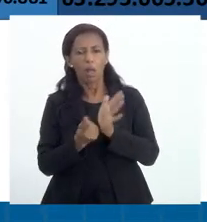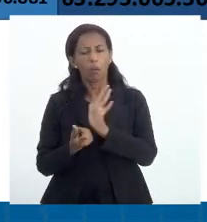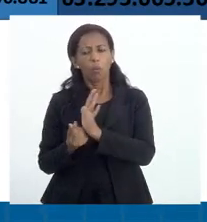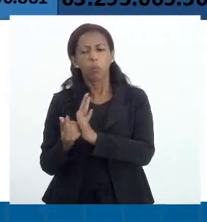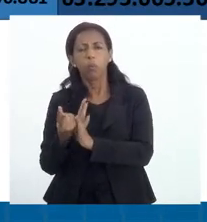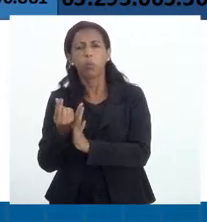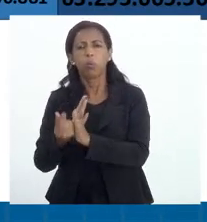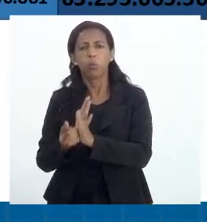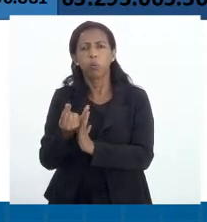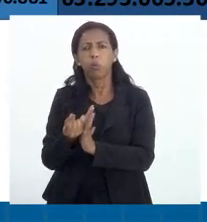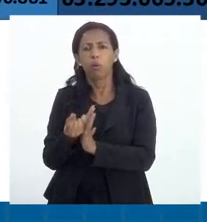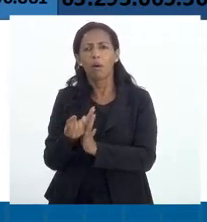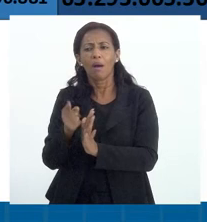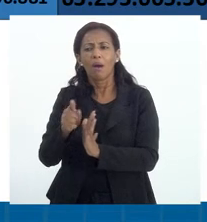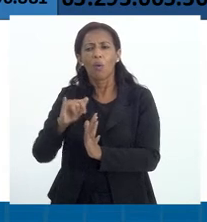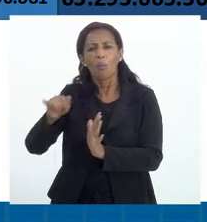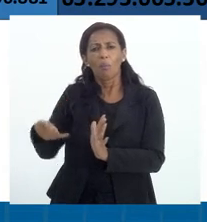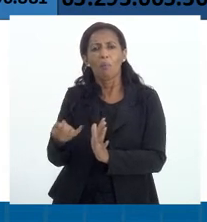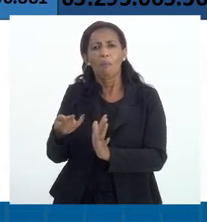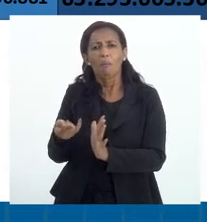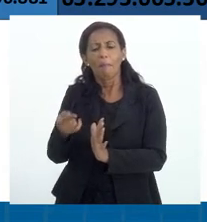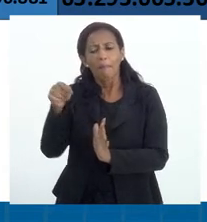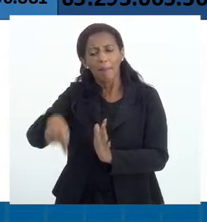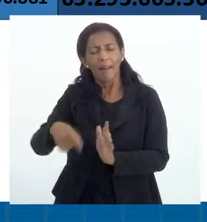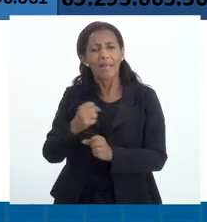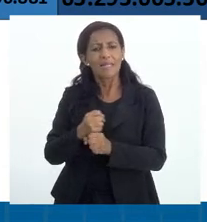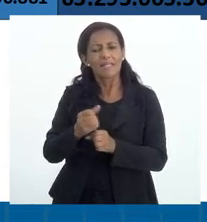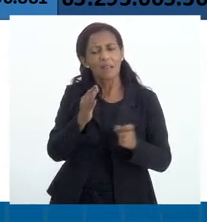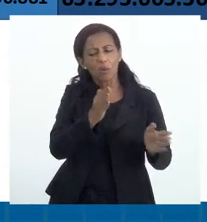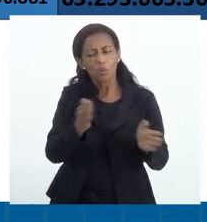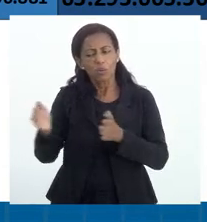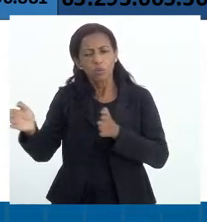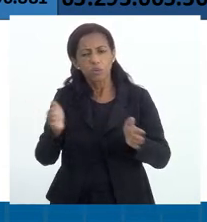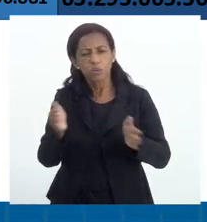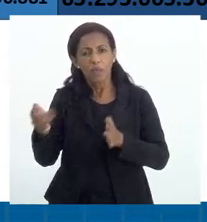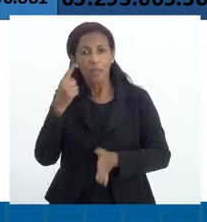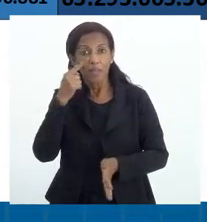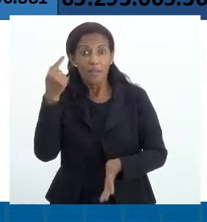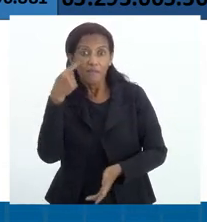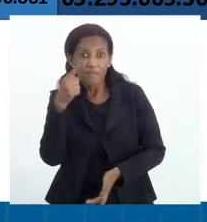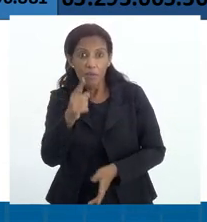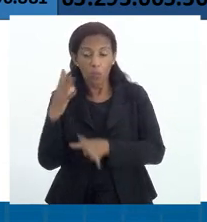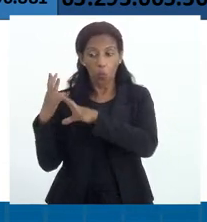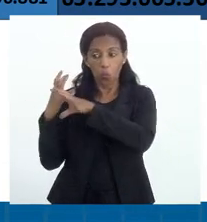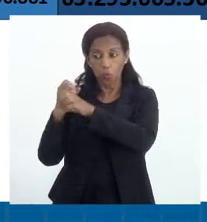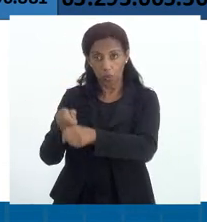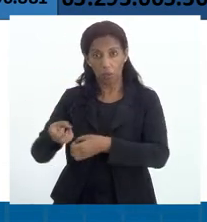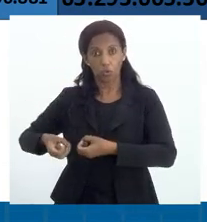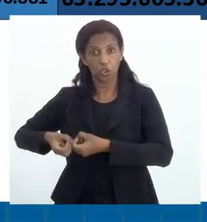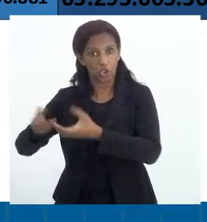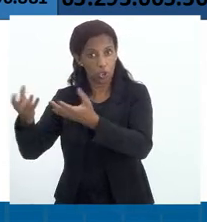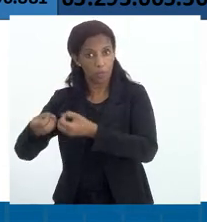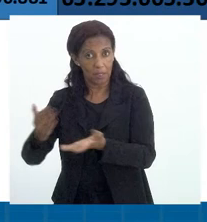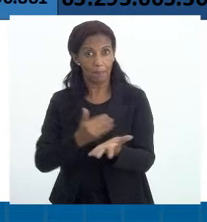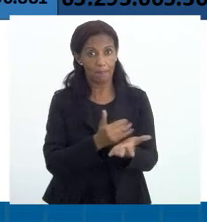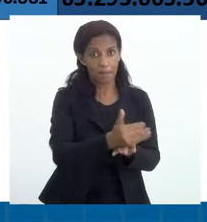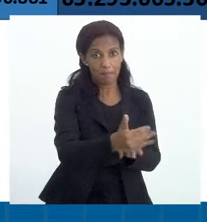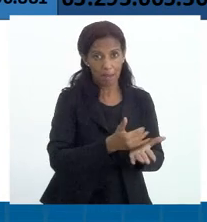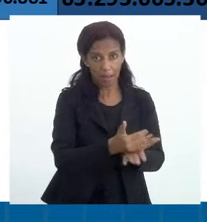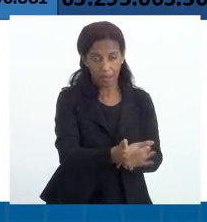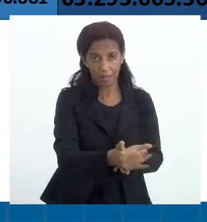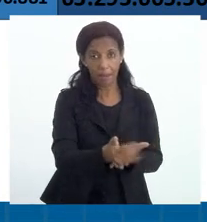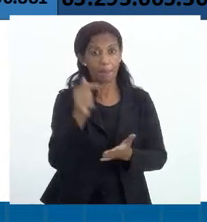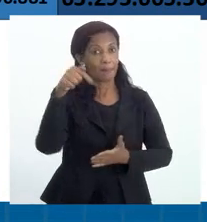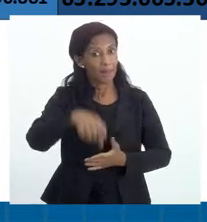orçamentária para este ano corrente e verificamos que nós tínhamos um total de despesas primárias